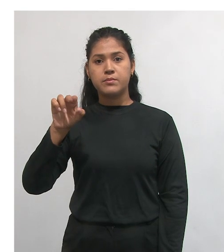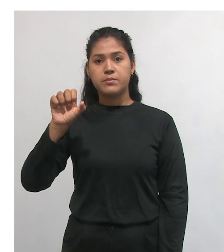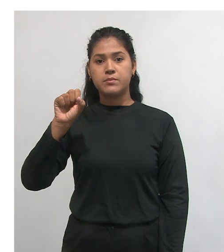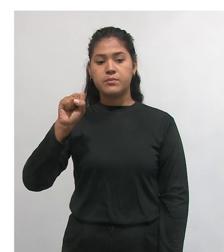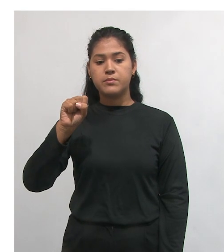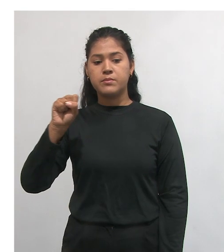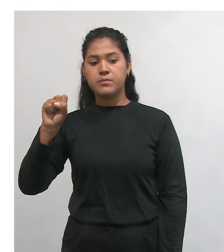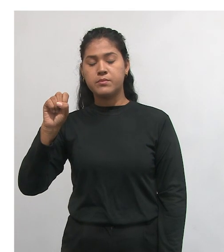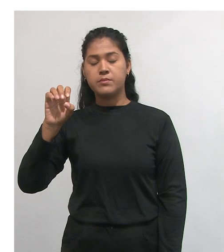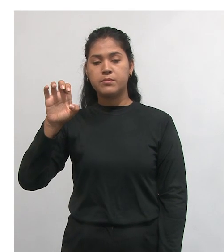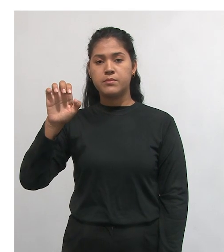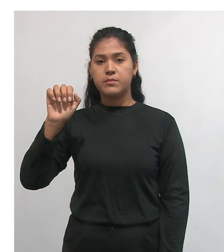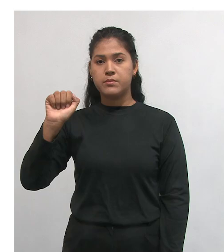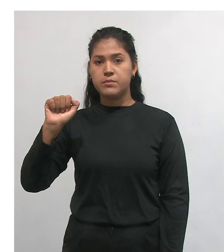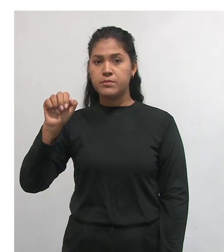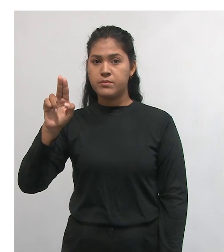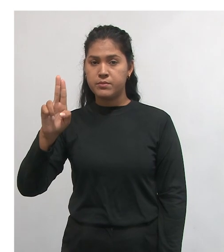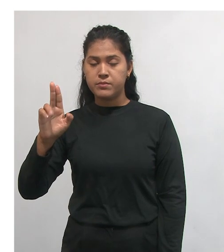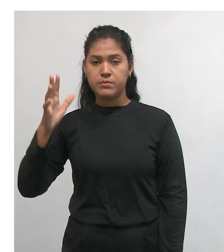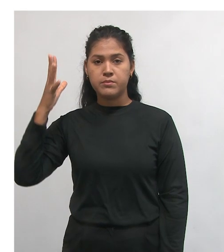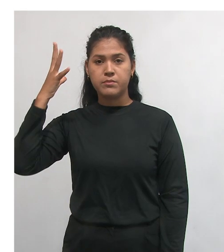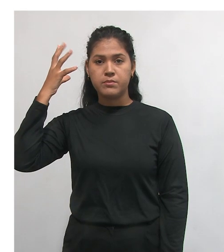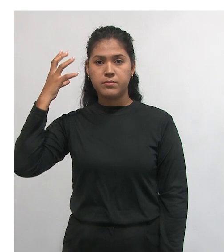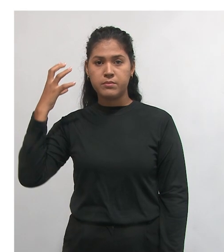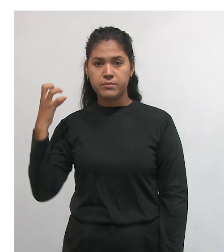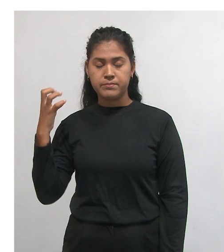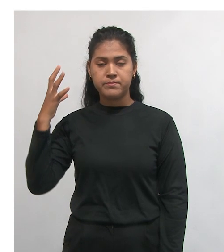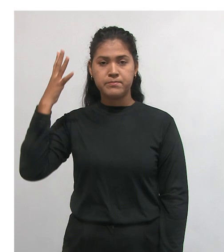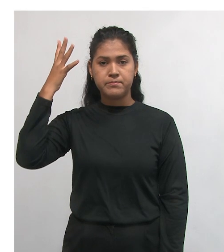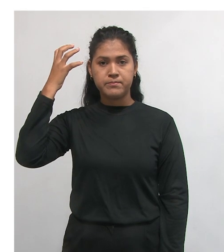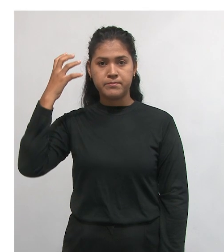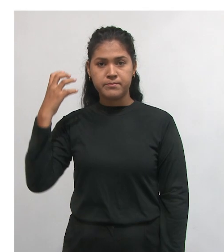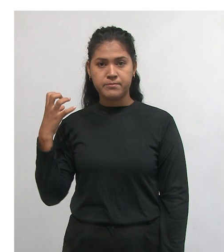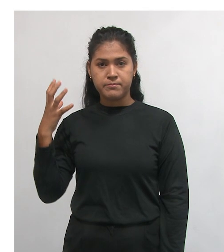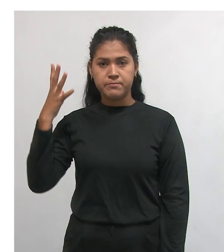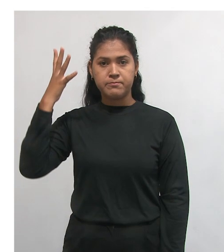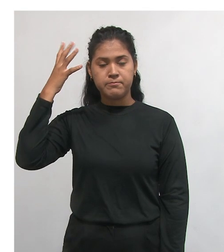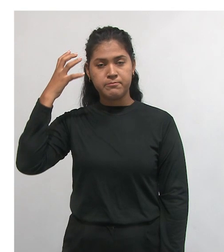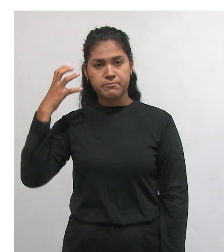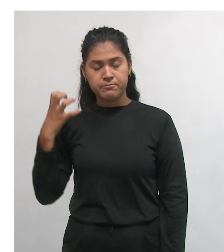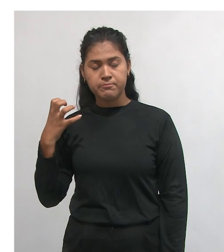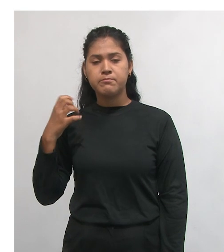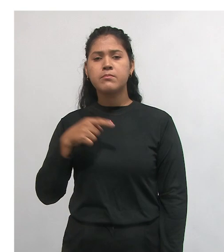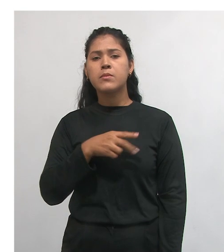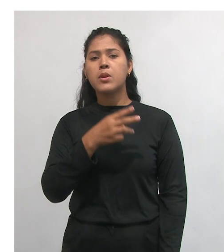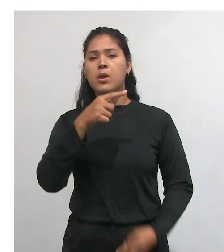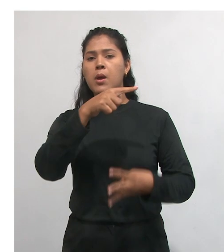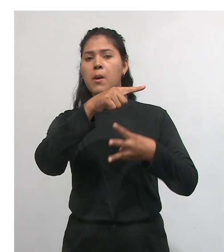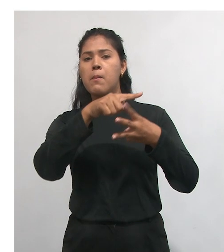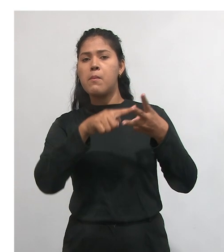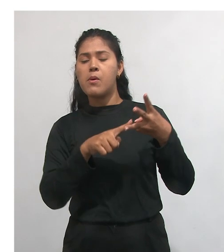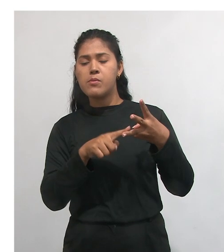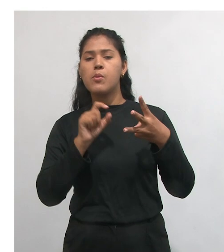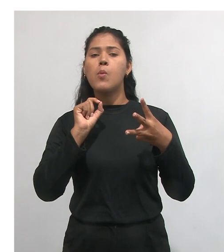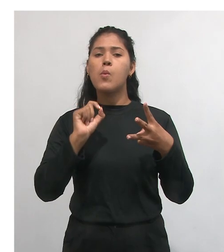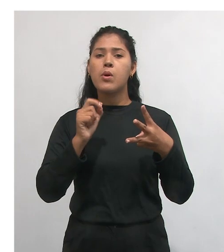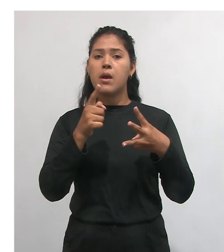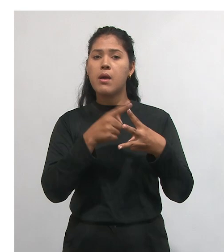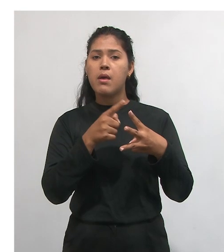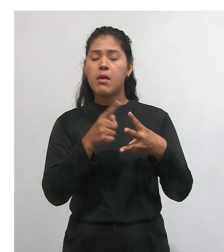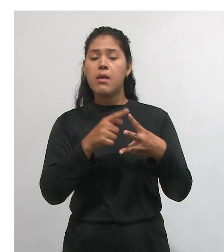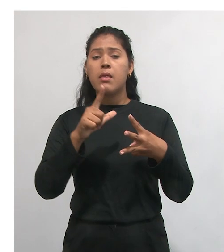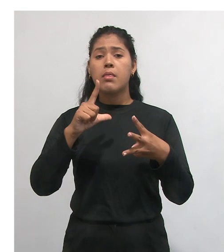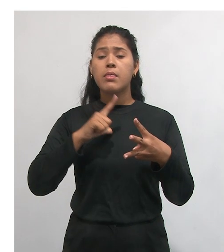que garante as ações humanas a partir do Estado moderno. Então, em Hobbes, ele estabelece o medo